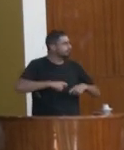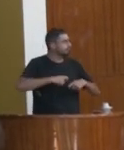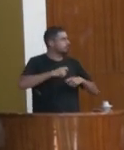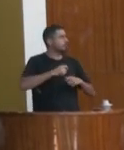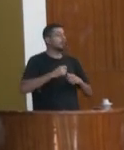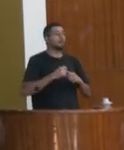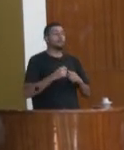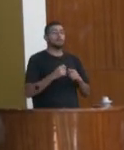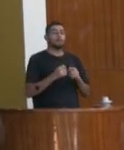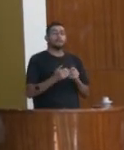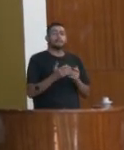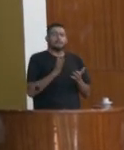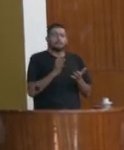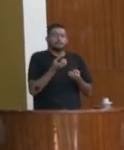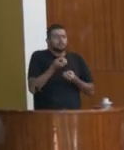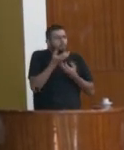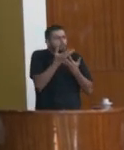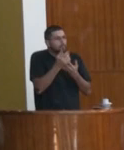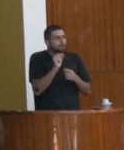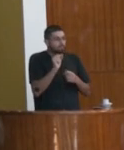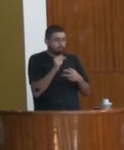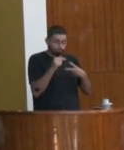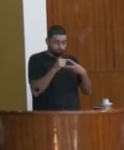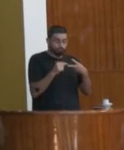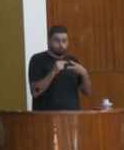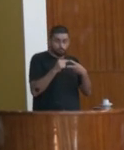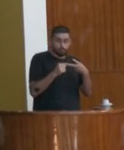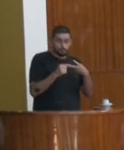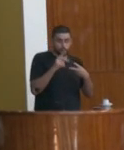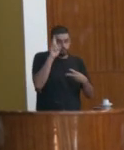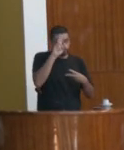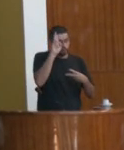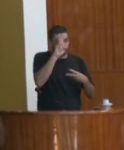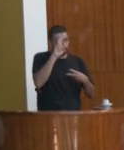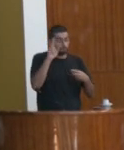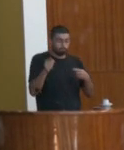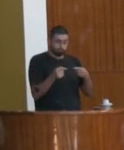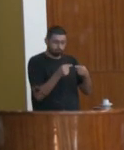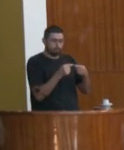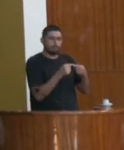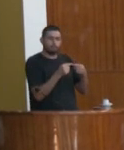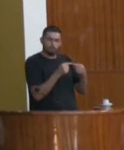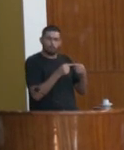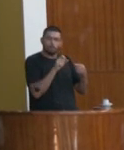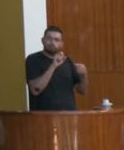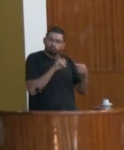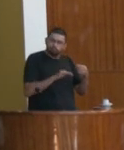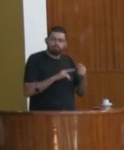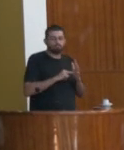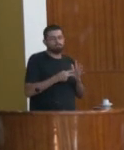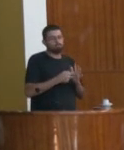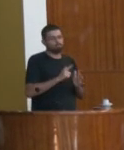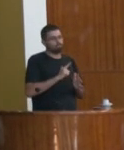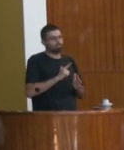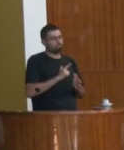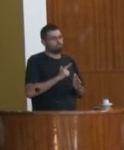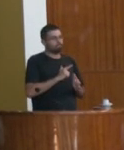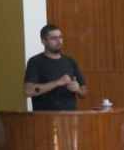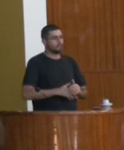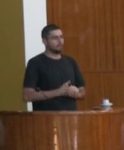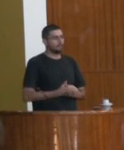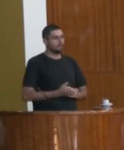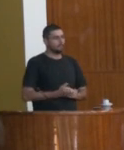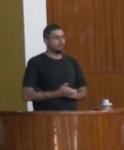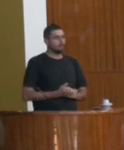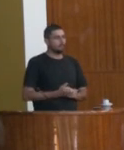Vou contar aqui só duas, né? Uma que eu acho muito emblemática foi de